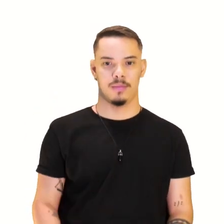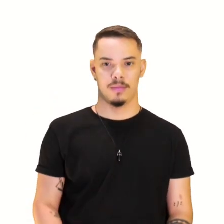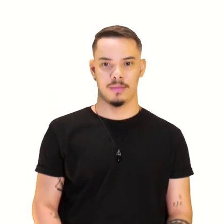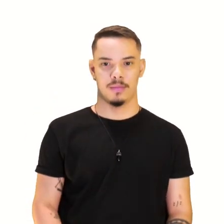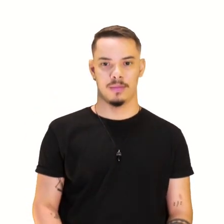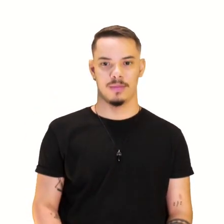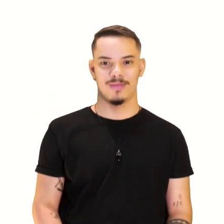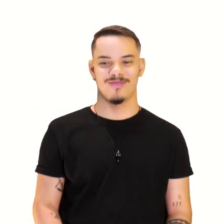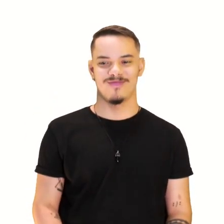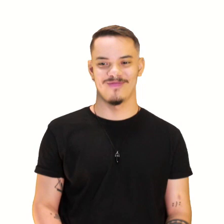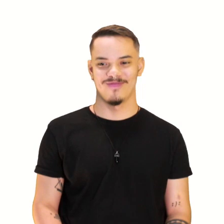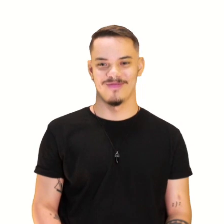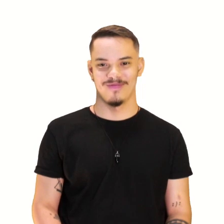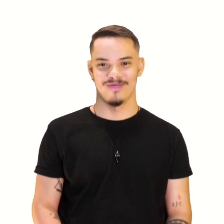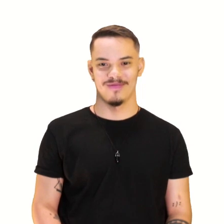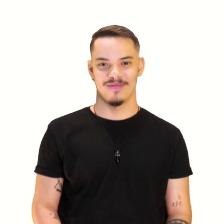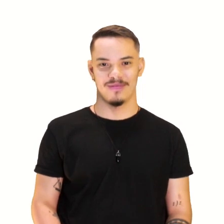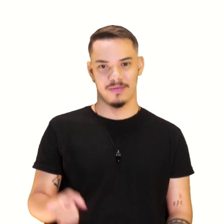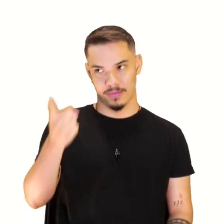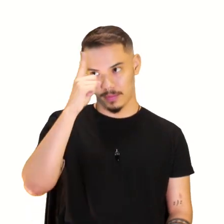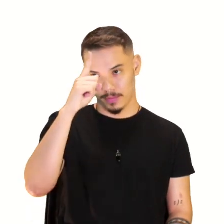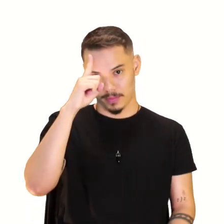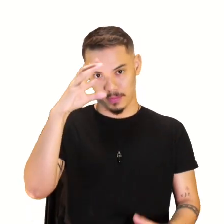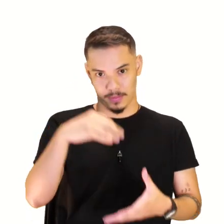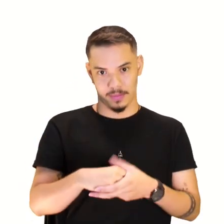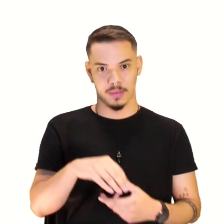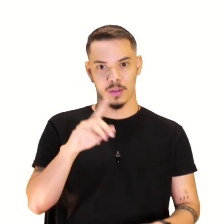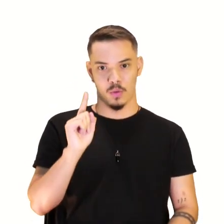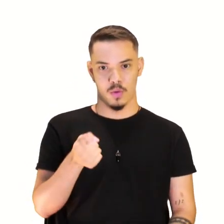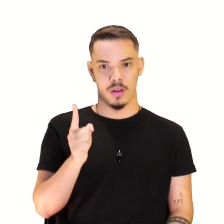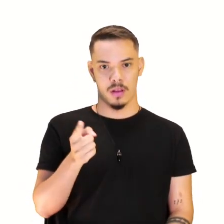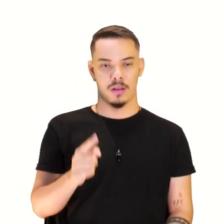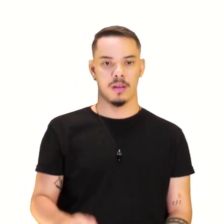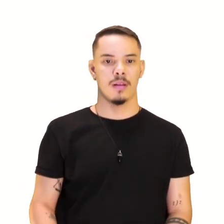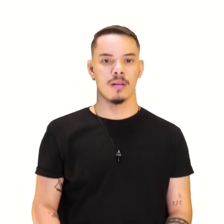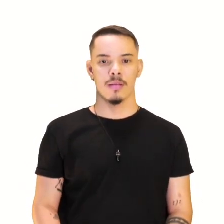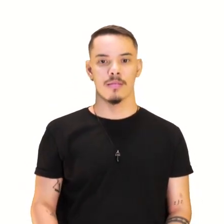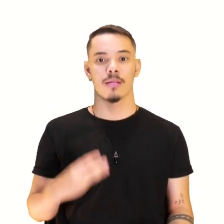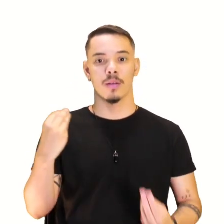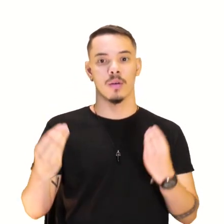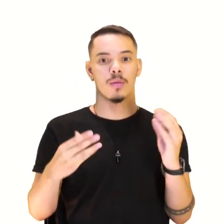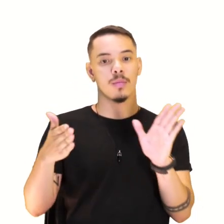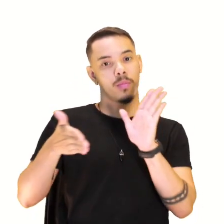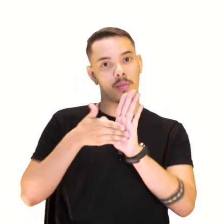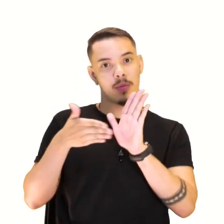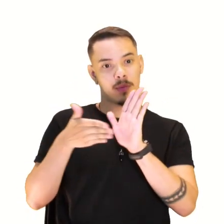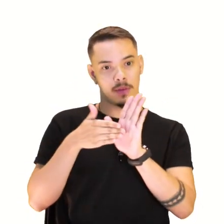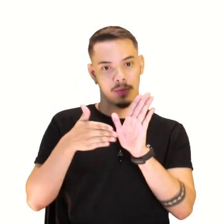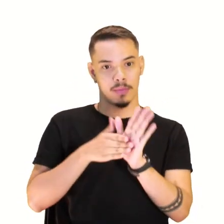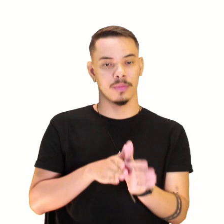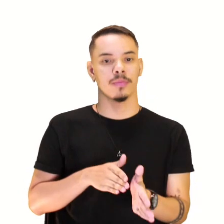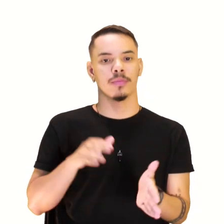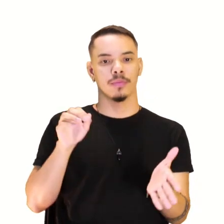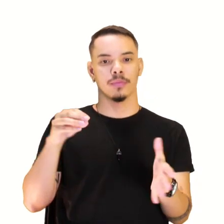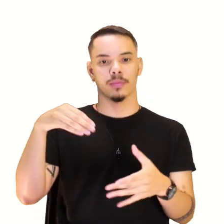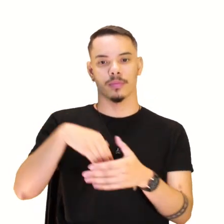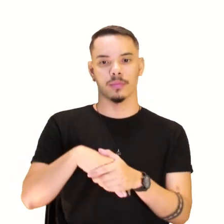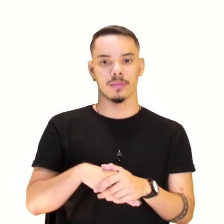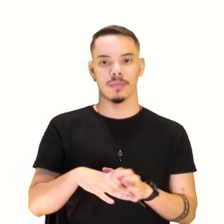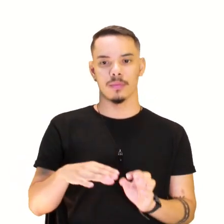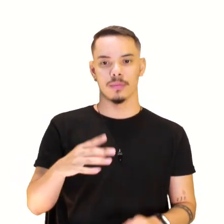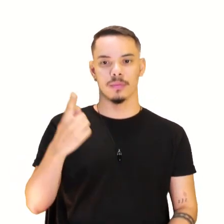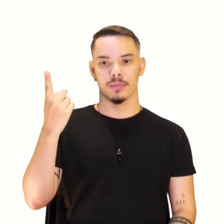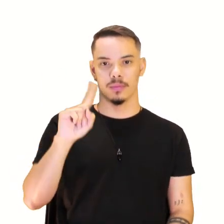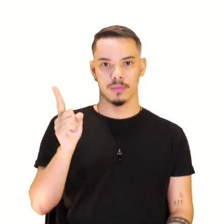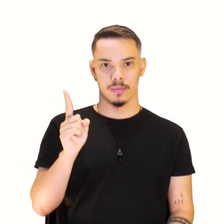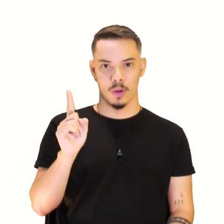presta atenção. Todo dia guardando R$1 só. Como ele se propôs a guardar a cada dia R$1 a mais